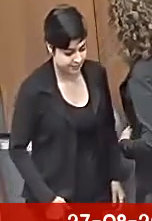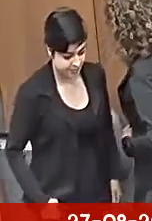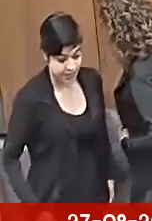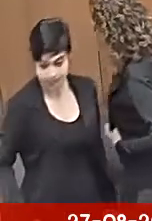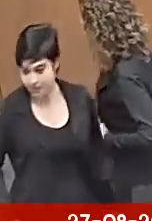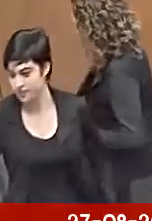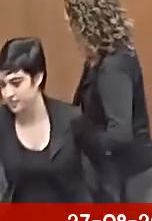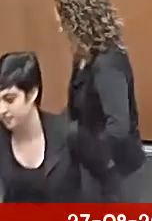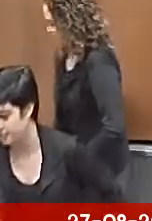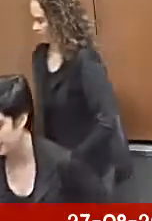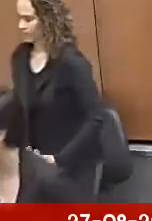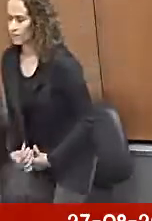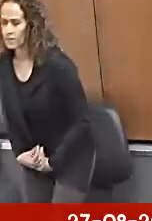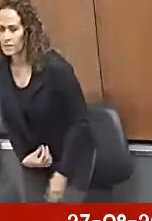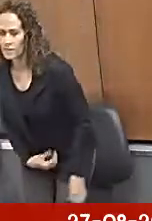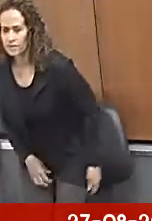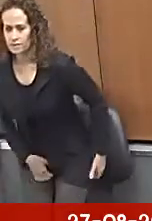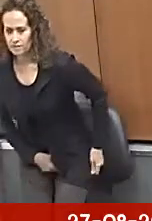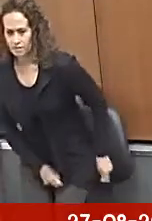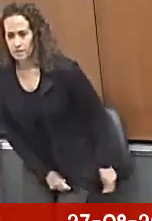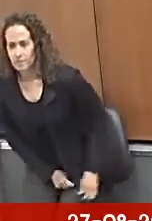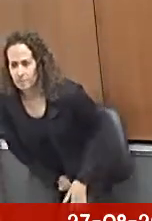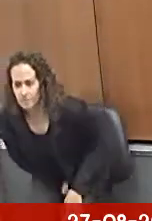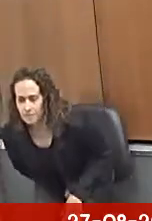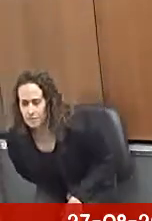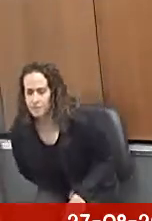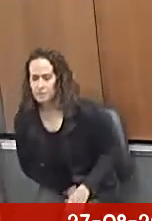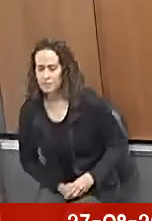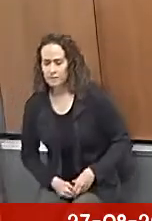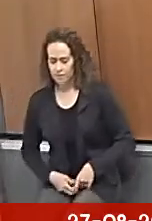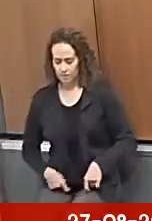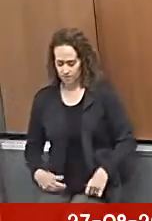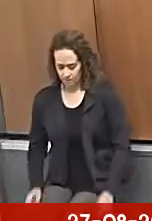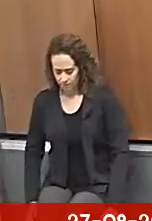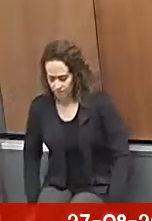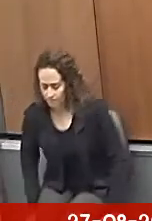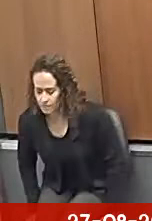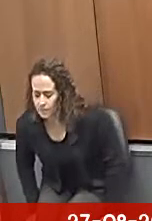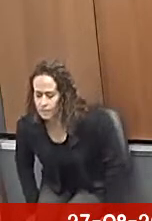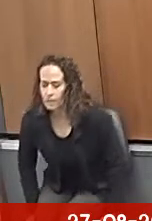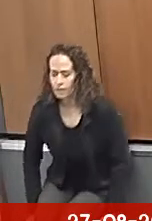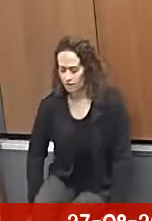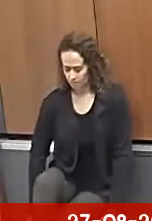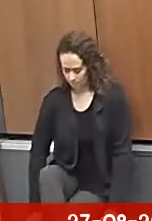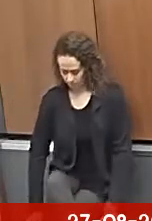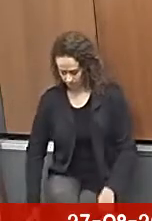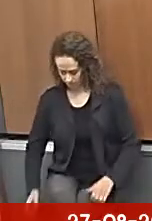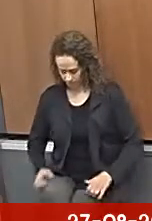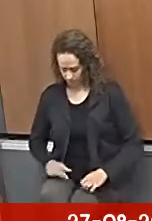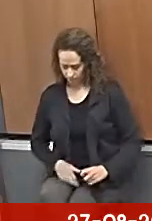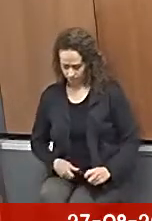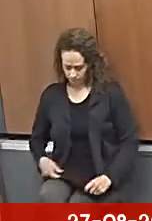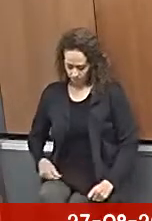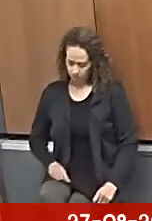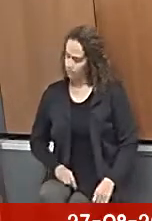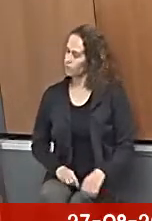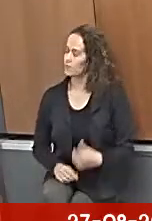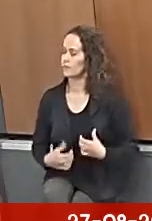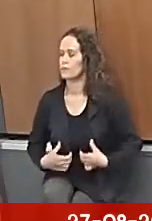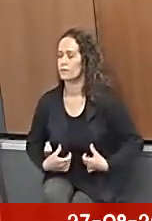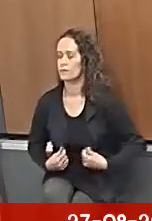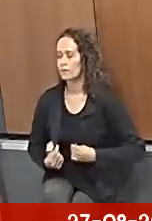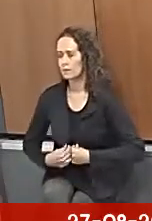audiência pública da comissão para tratar do transporte intermunicipal e interestadual semana passada essa comissão esteve com o presidente do